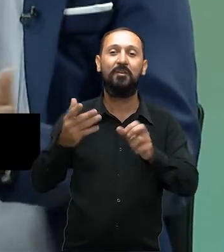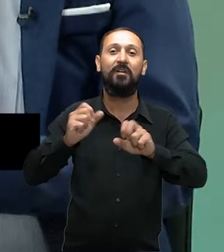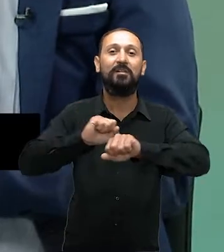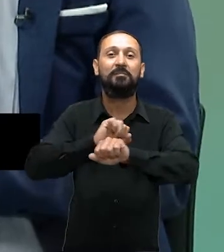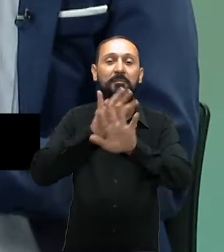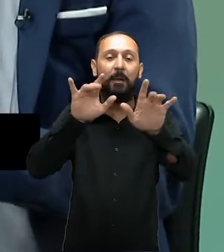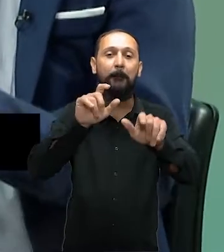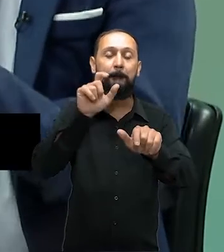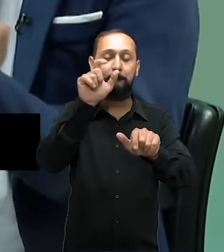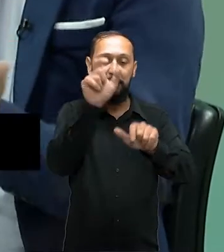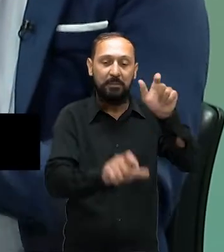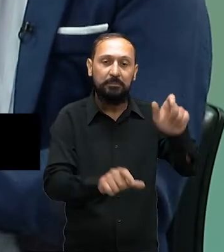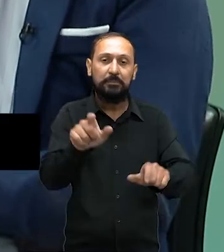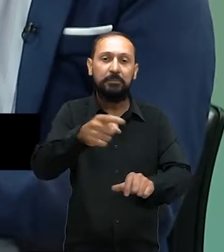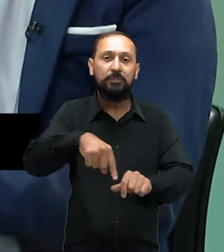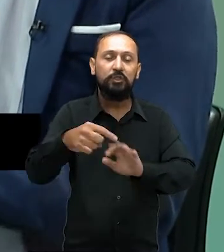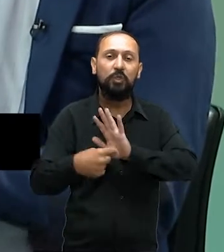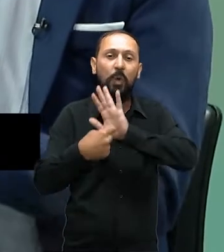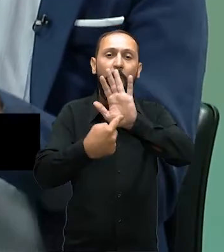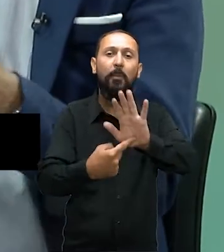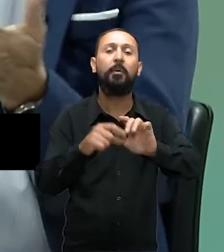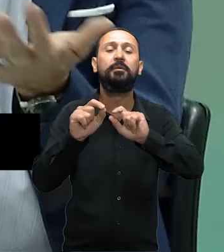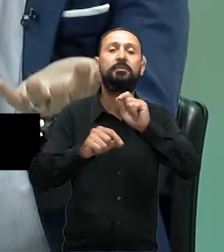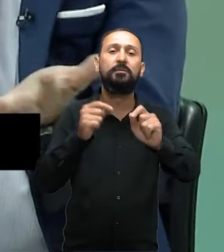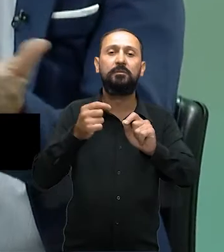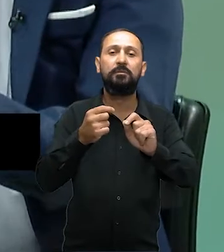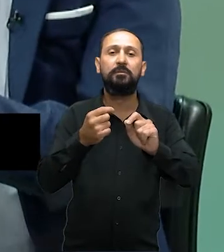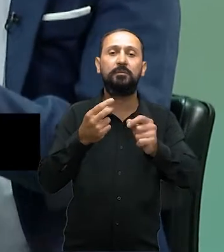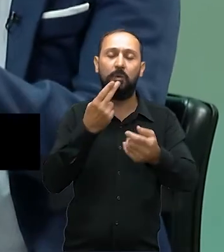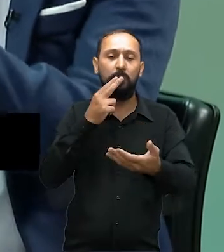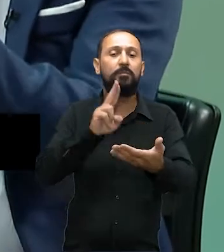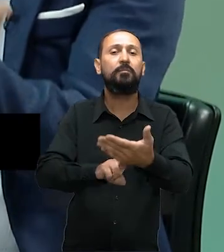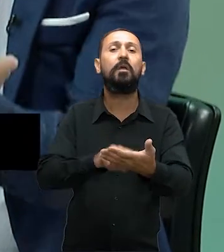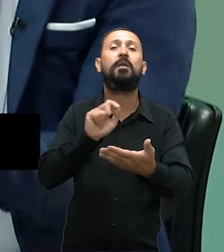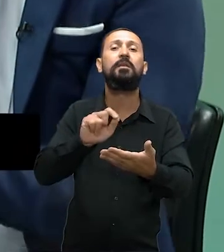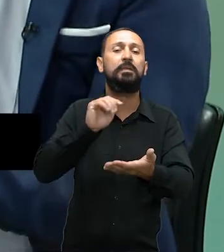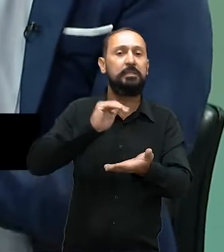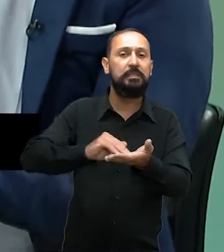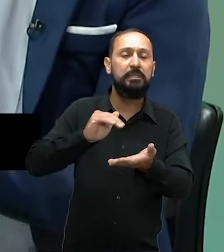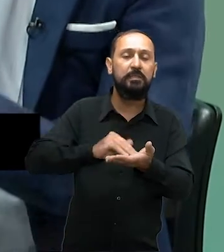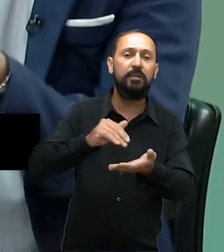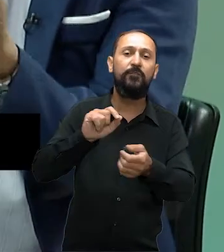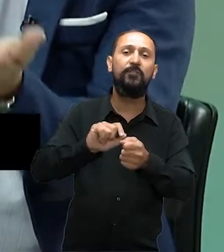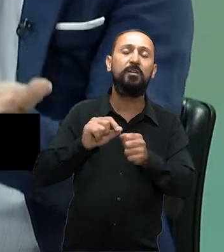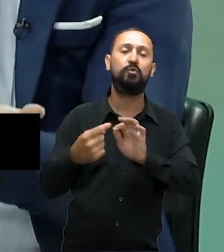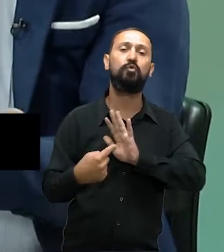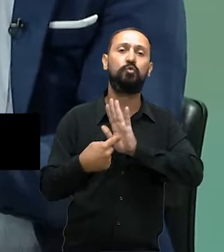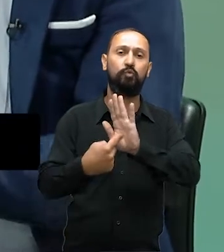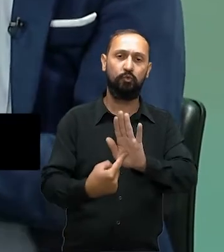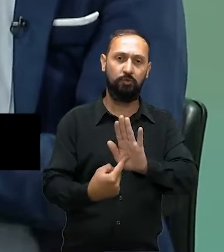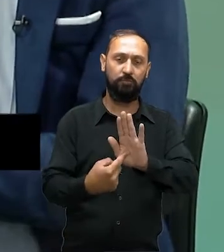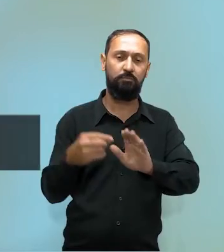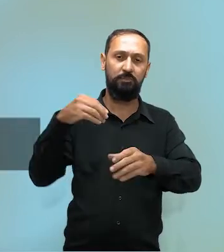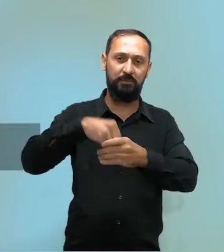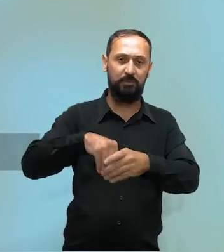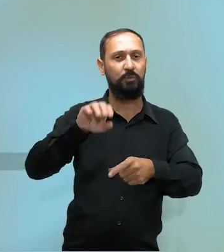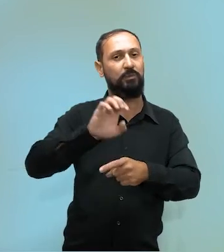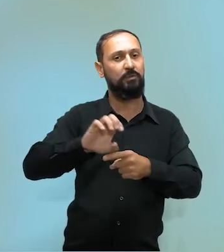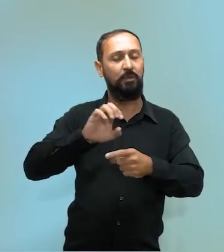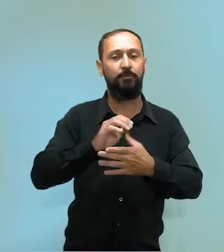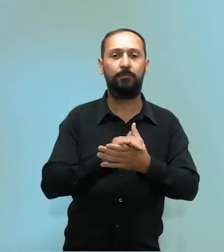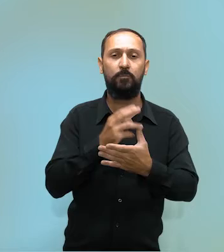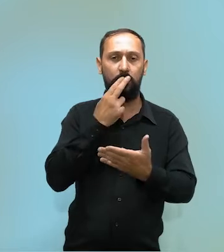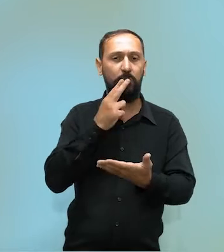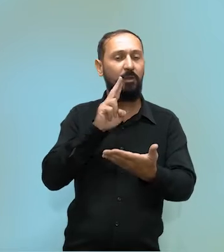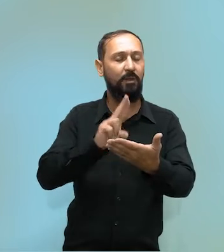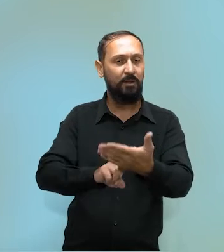conversa esclarecedora para o cidadão, onde a gente mostra a carta de serviço, o que a Secretaria nos coloca hoje dentro do Estado.